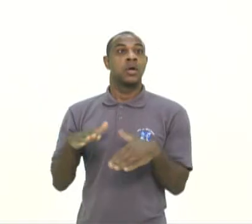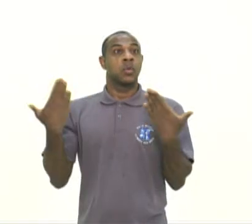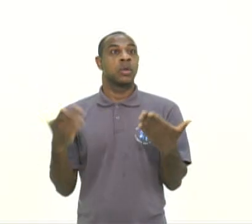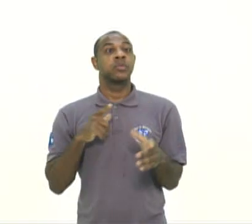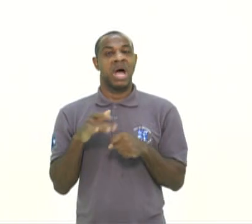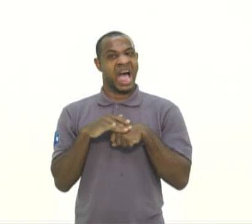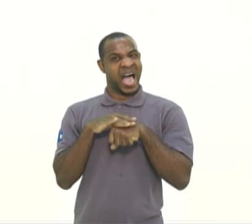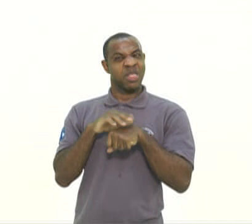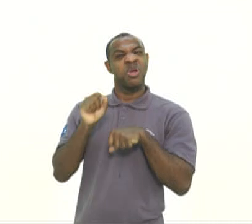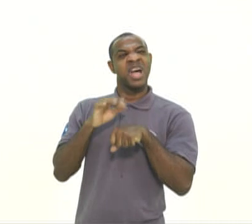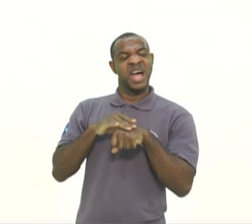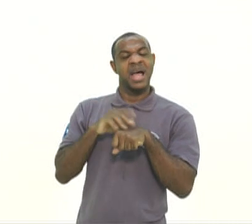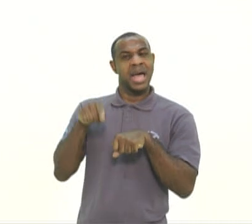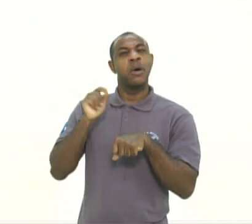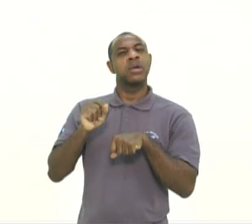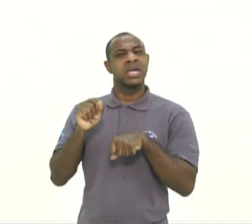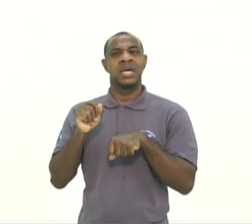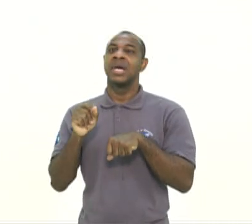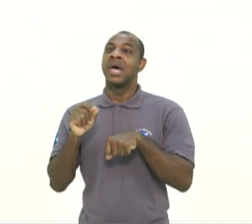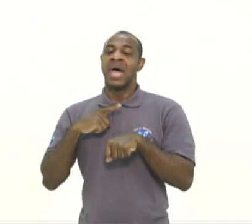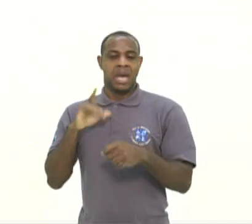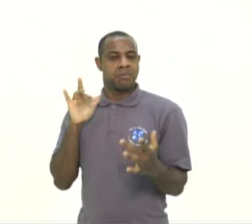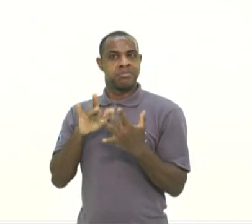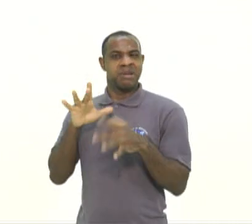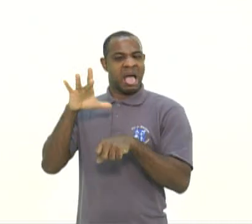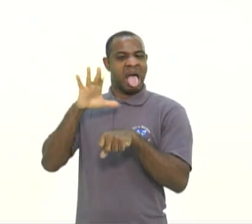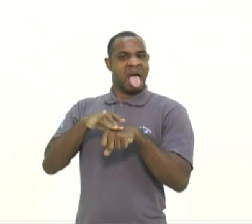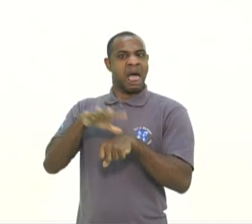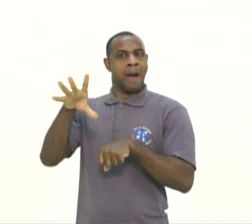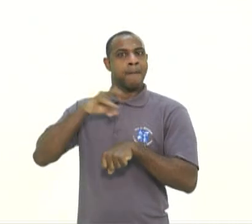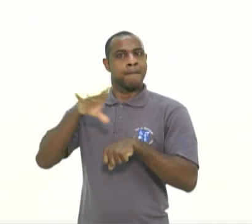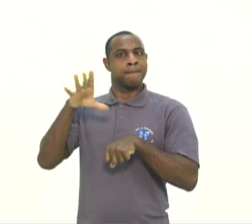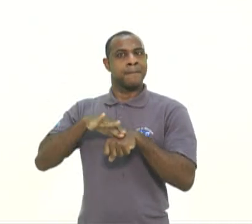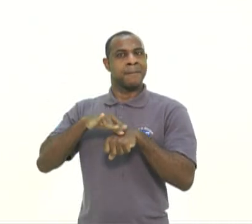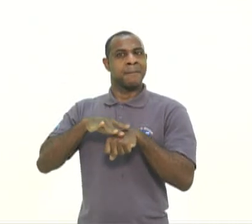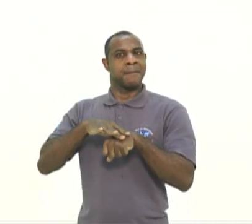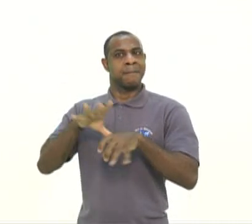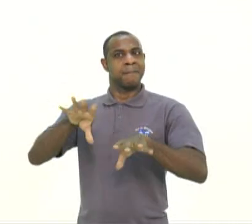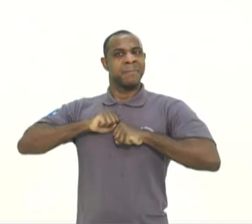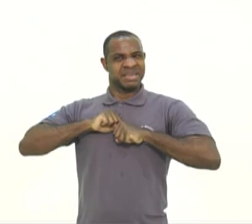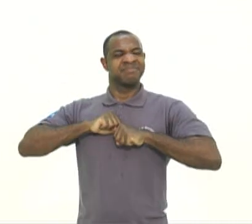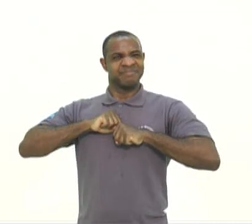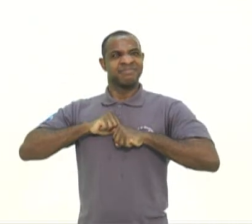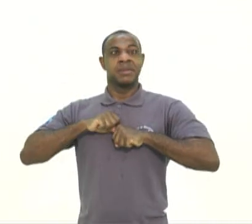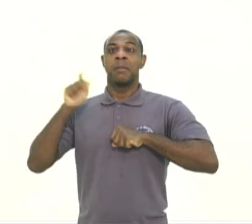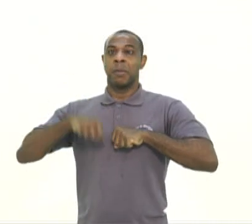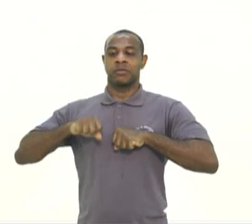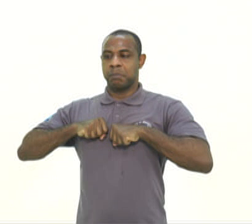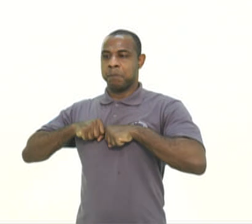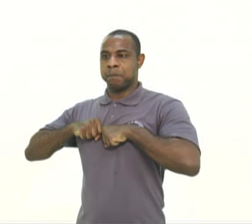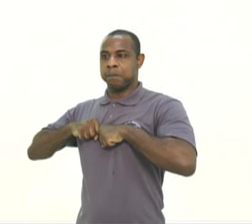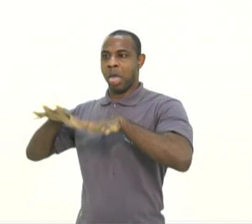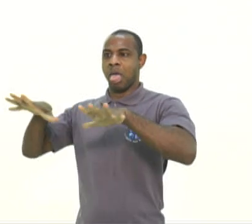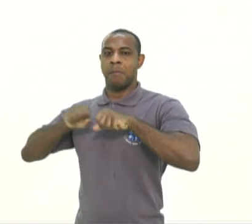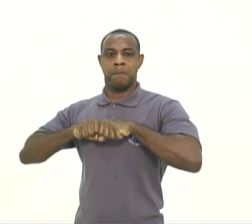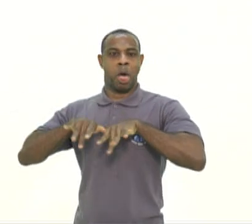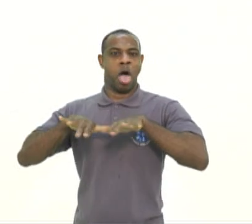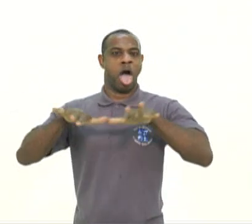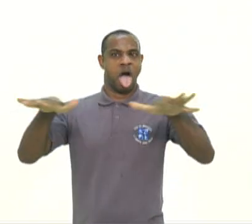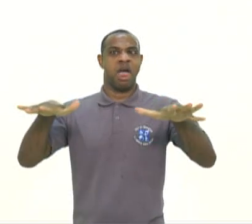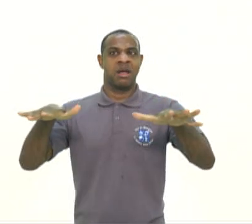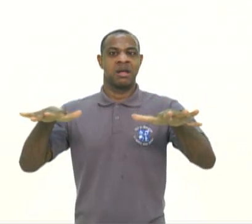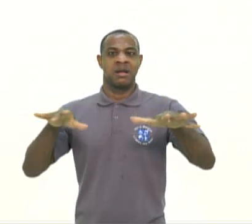a doença é altamente contagiosa e, ao se difundir, vai causar também grande número